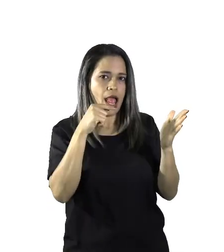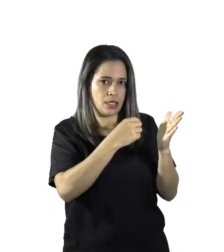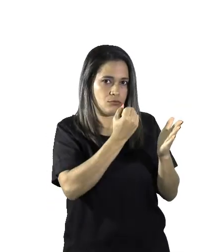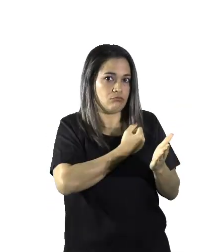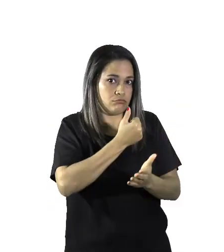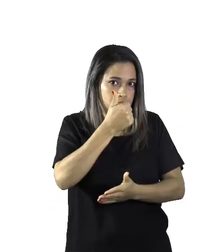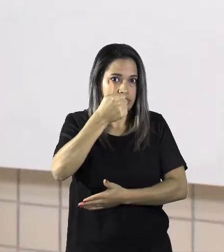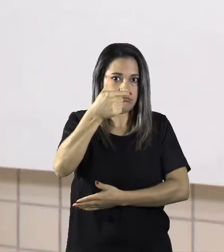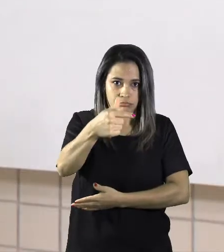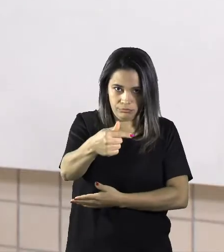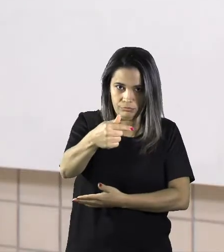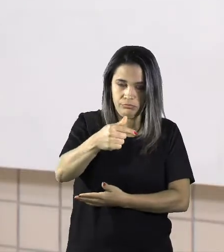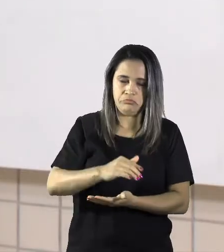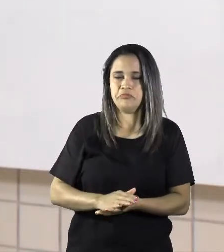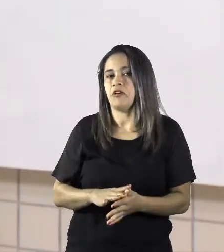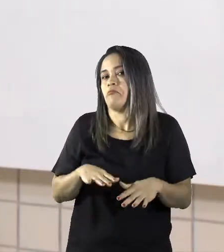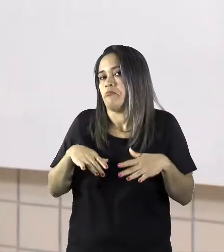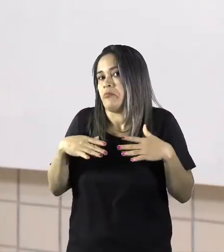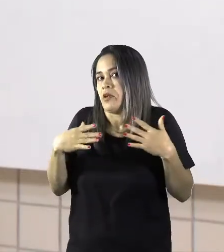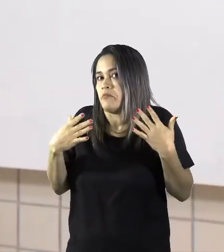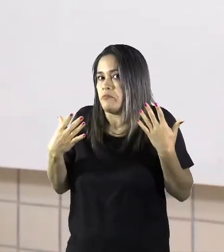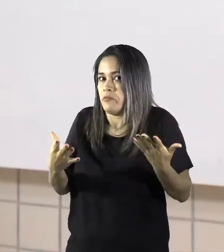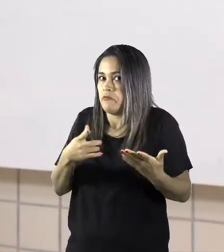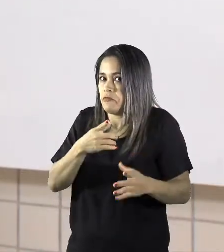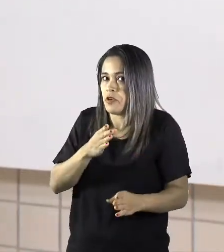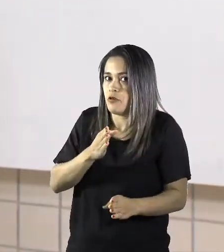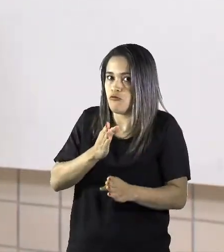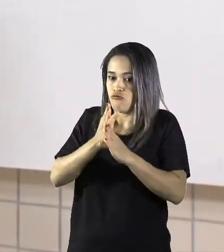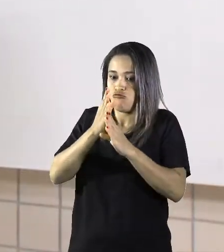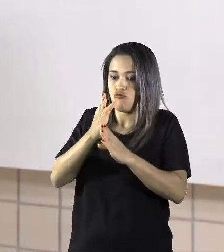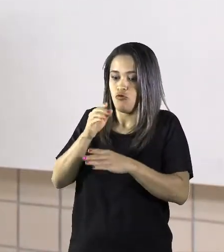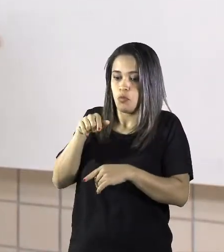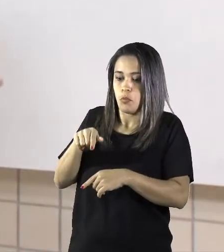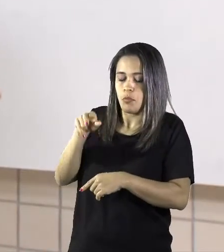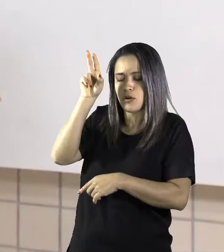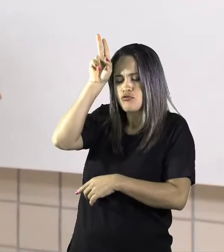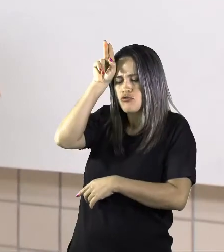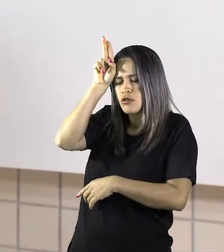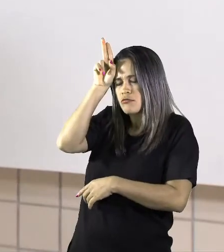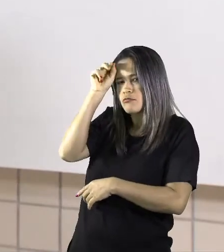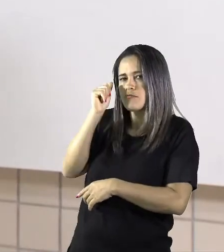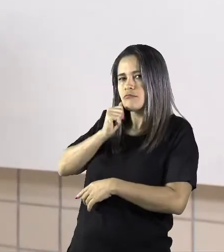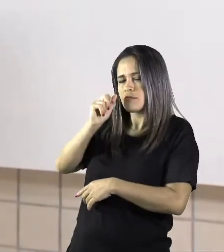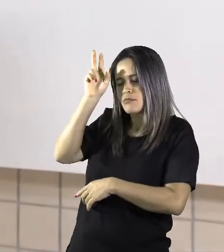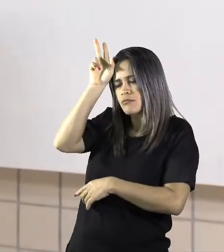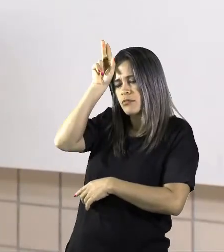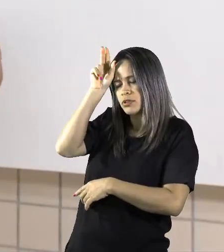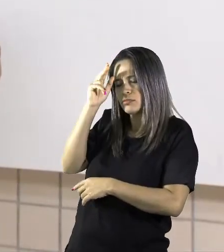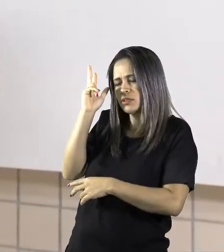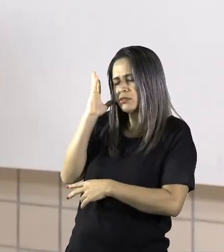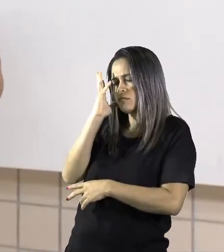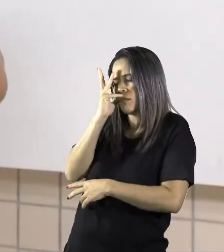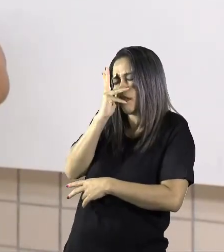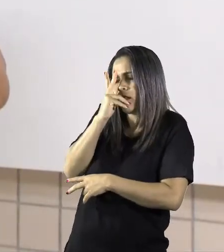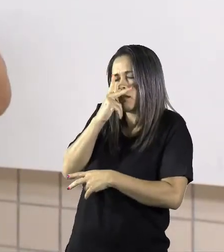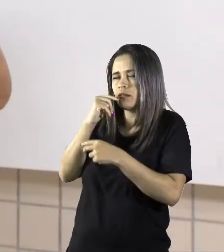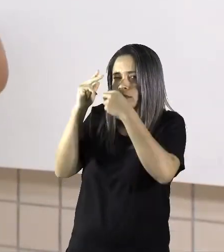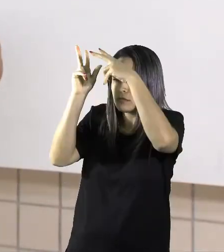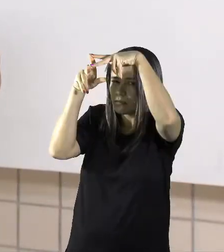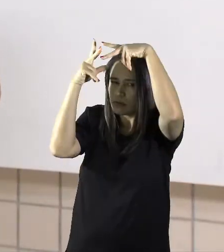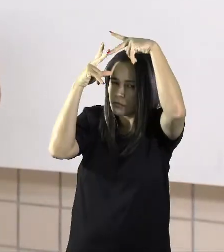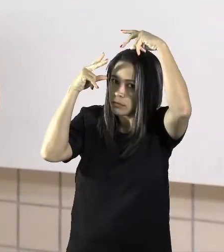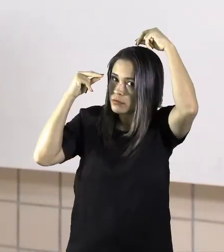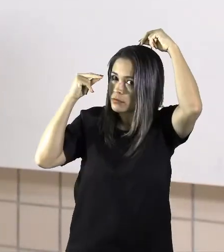Então, de repente, você encontrou uma coelhinha bem pretinha e um laço de